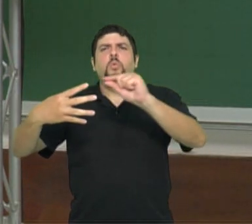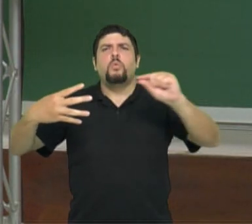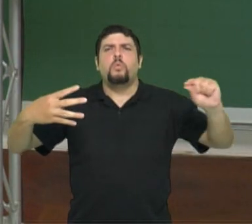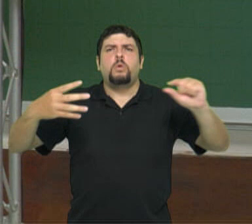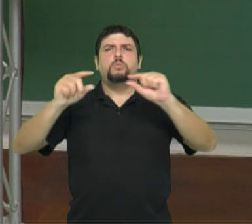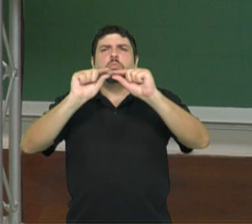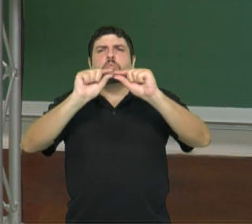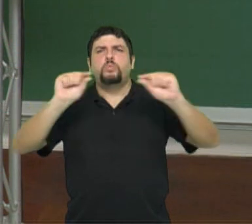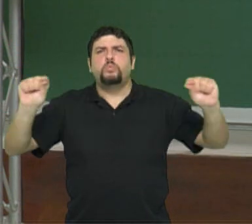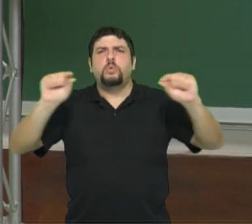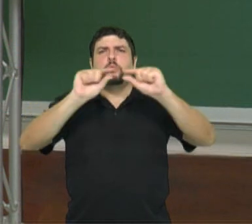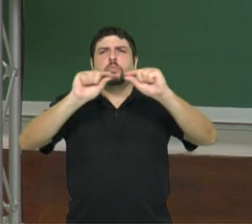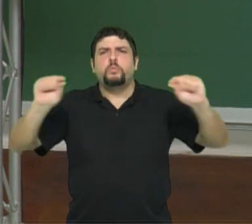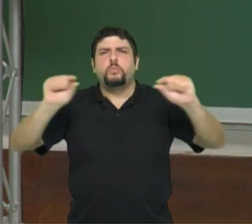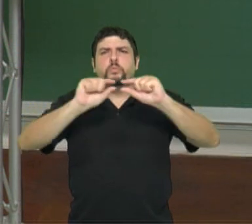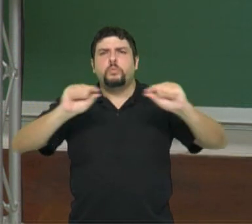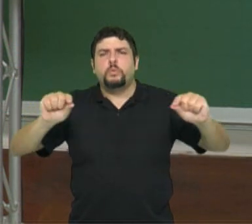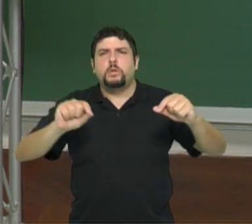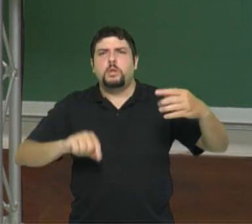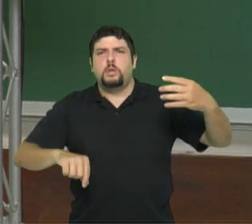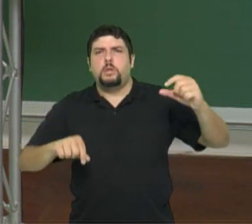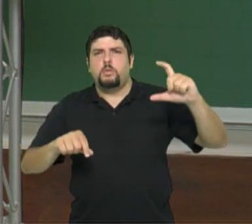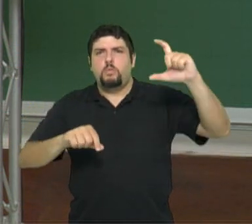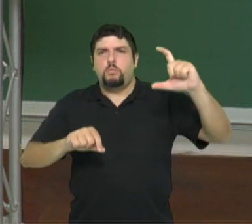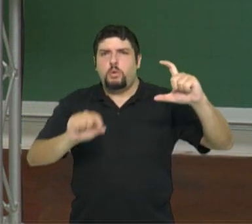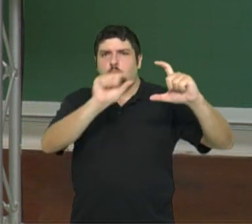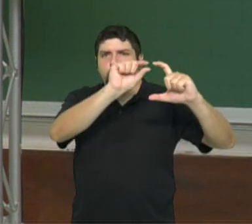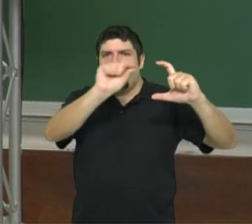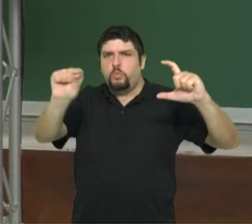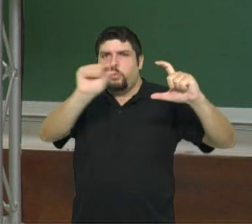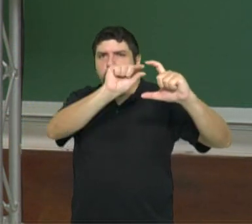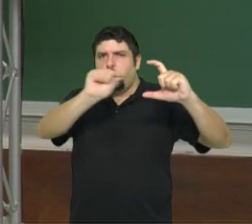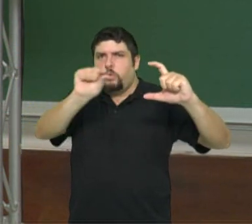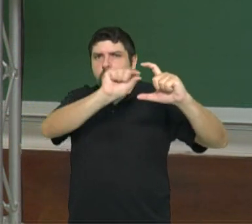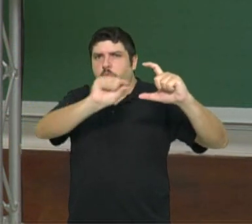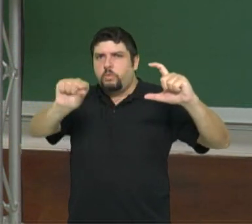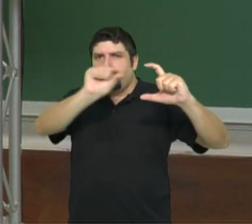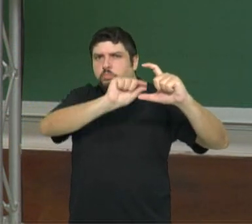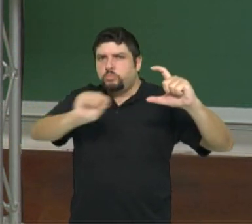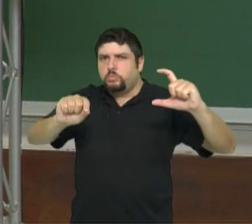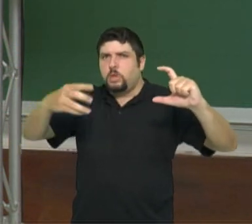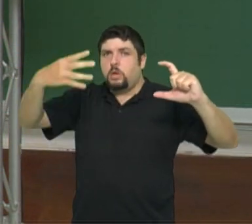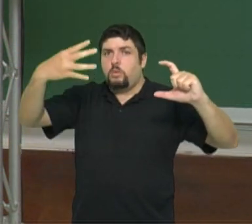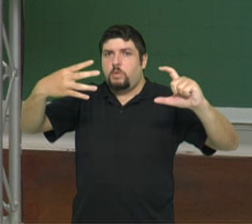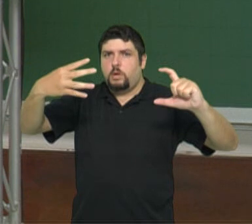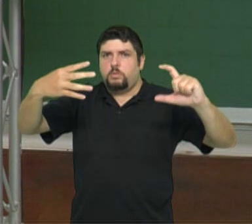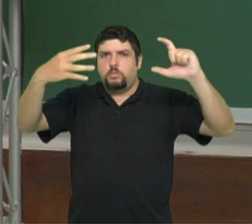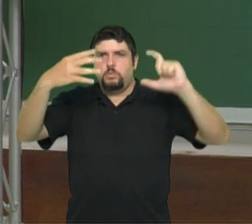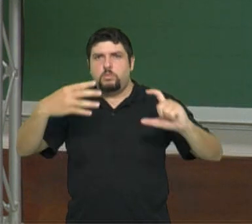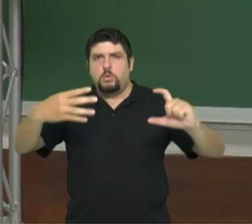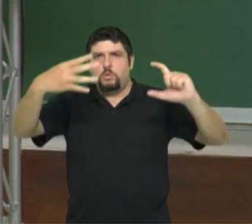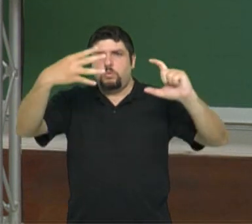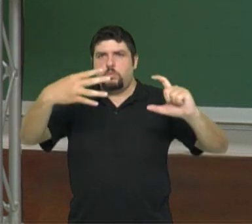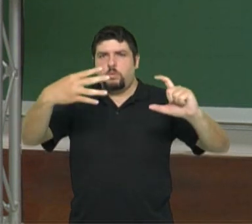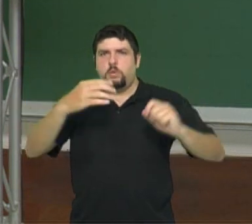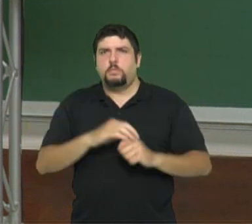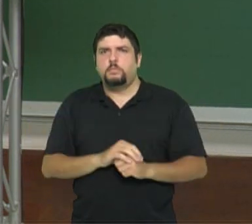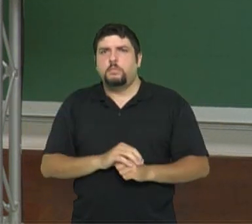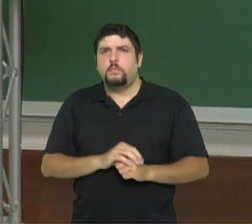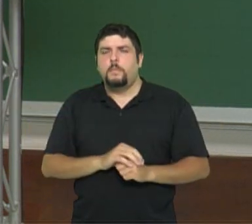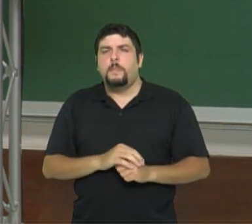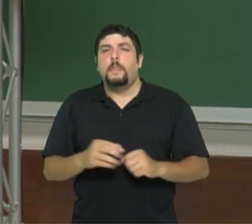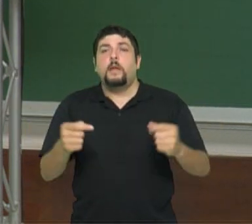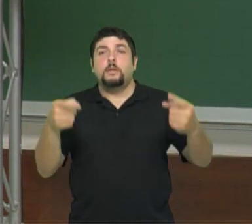um poema. Então, aqui nós temos uma estrofe com 4 versos, outra estrofe com 4 versos. Então, nós temos 2